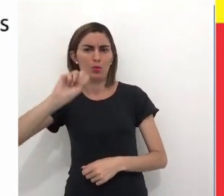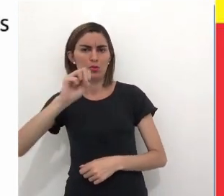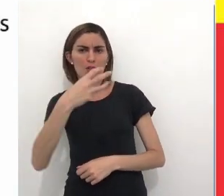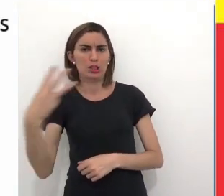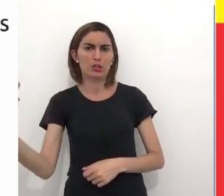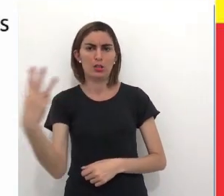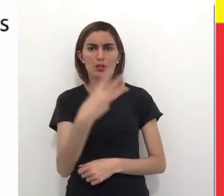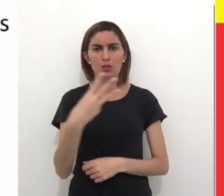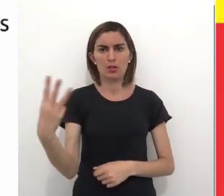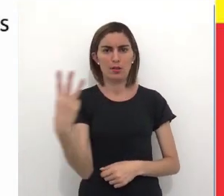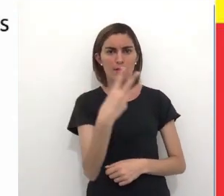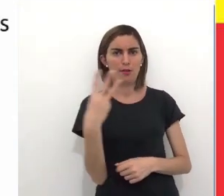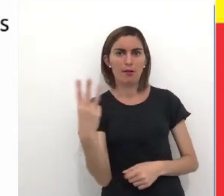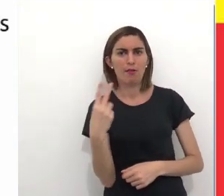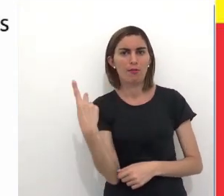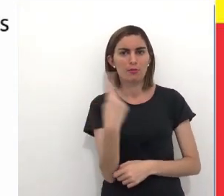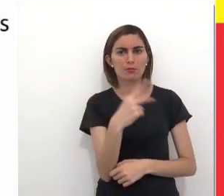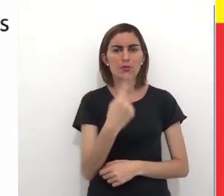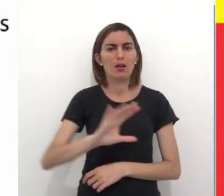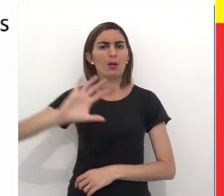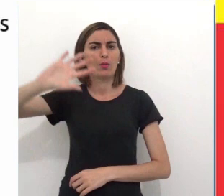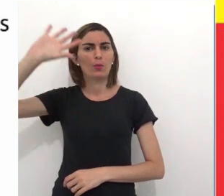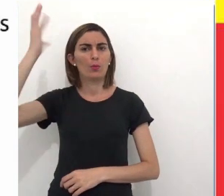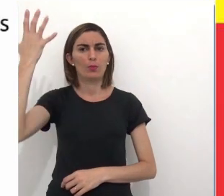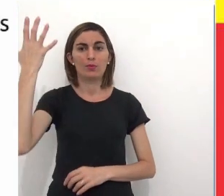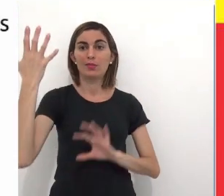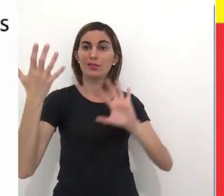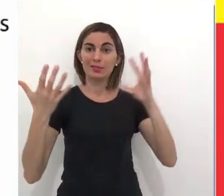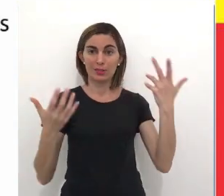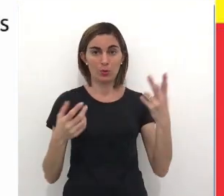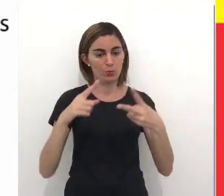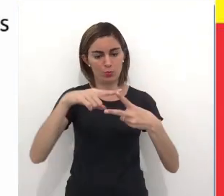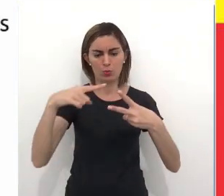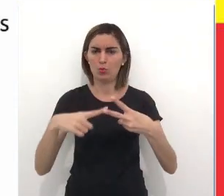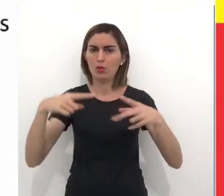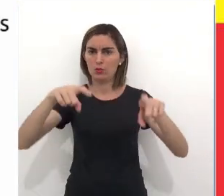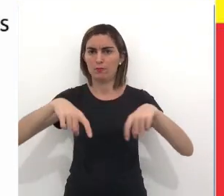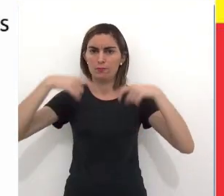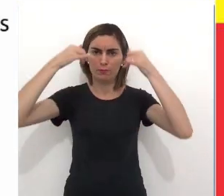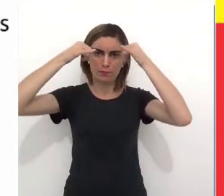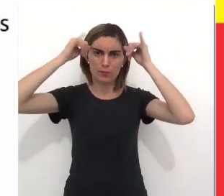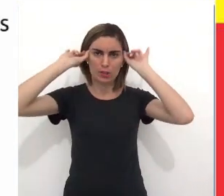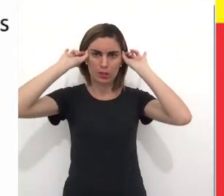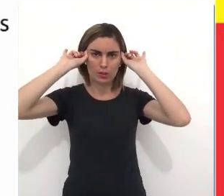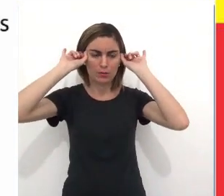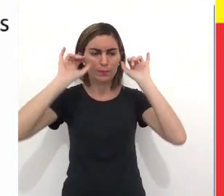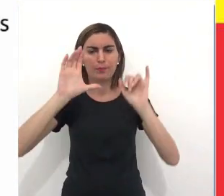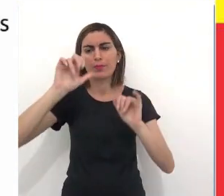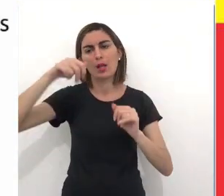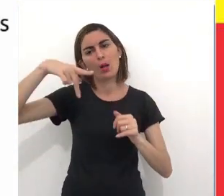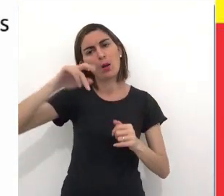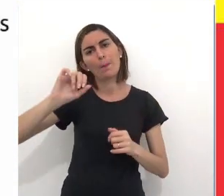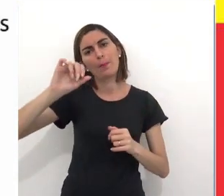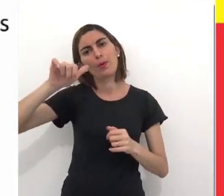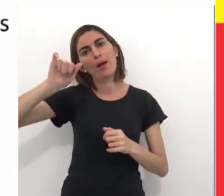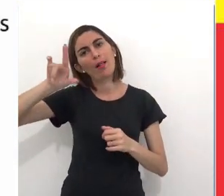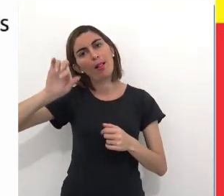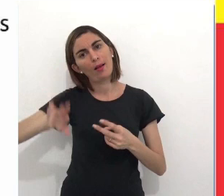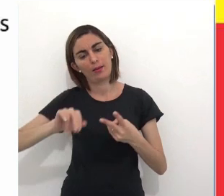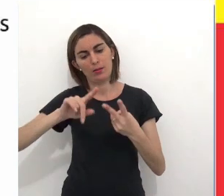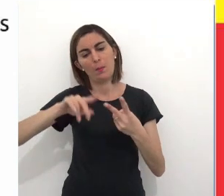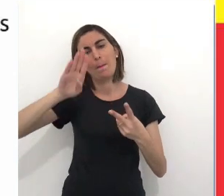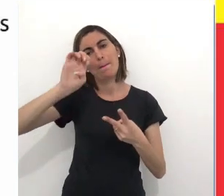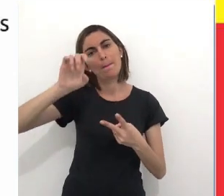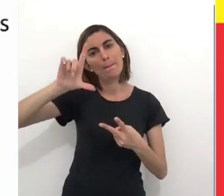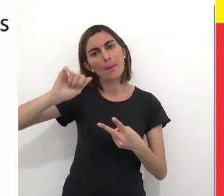maio de 1833. Ela ocorreu, pessoal, em 2 fazendas, Campo Alegre